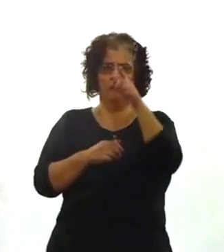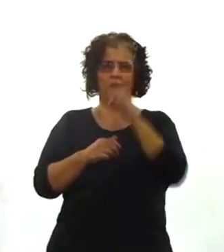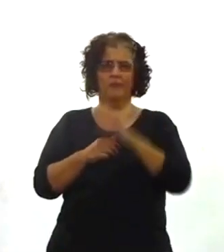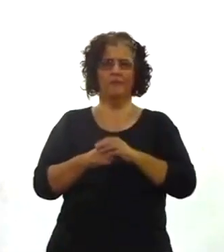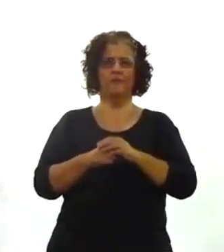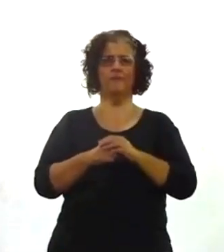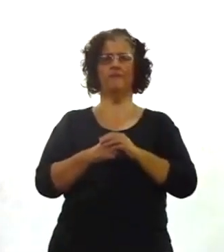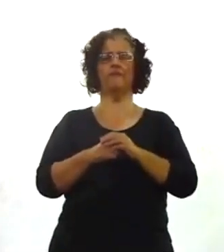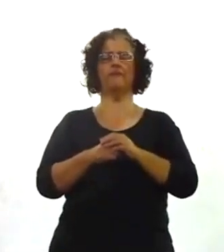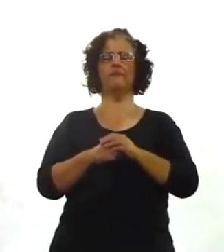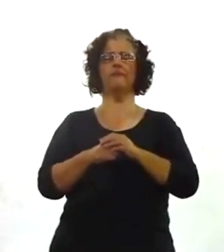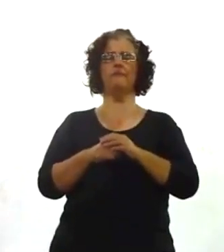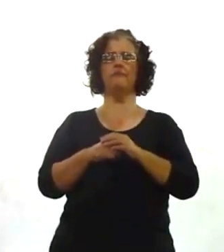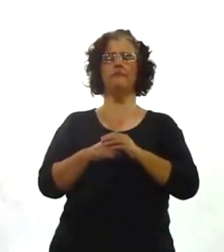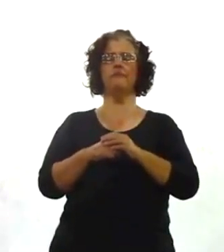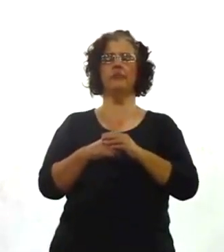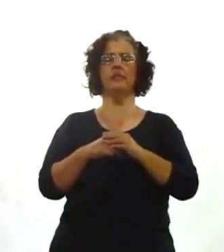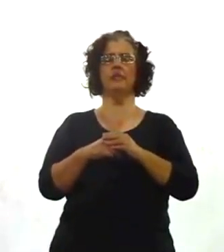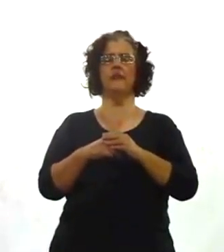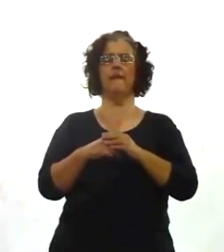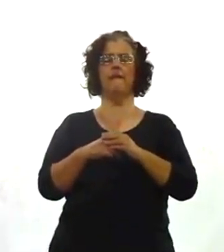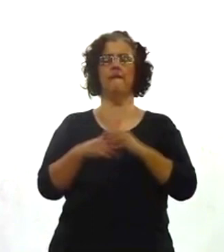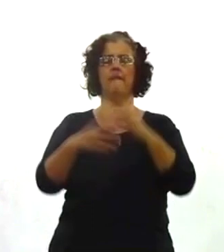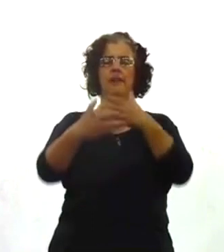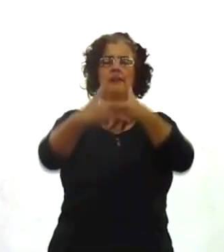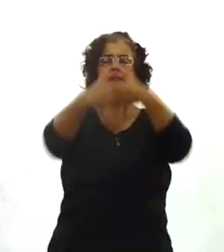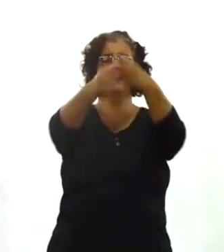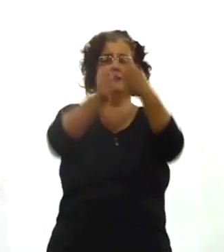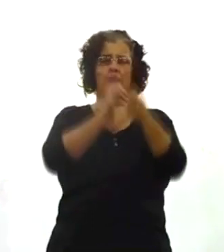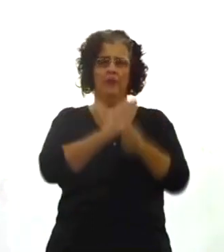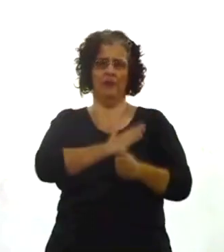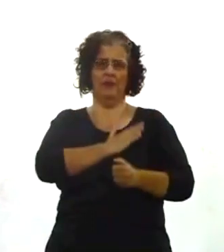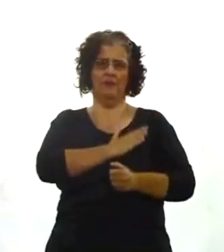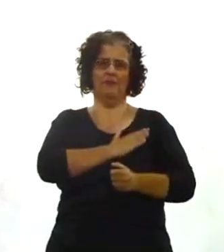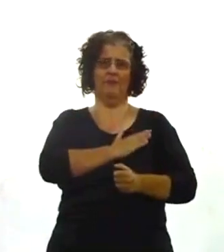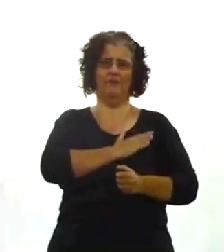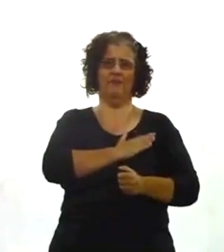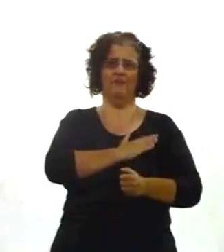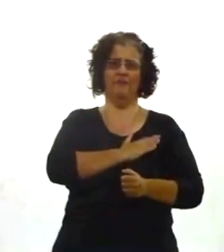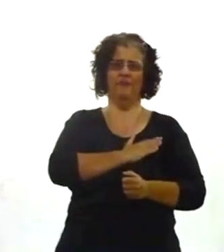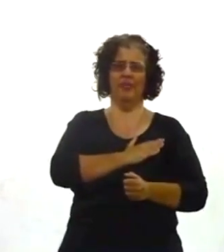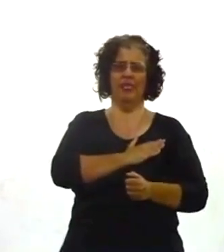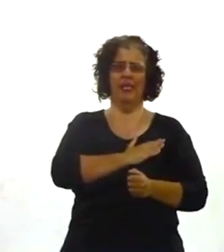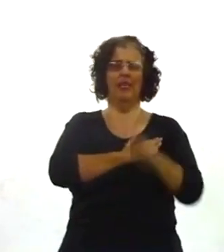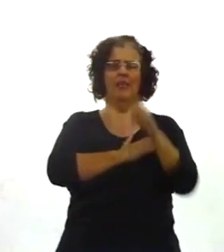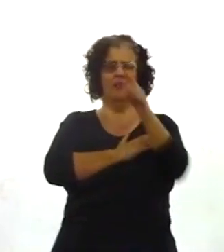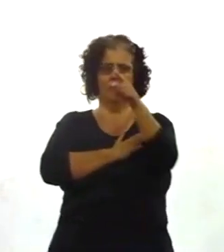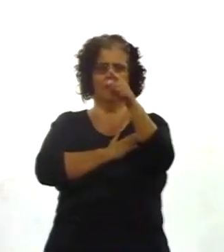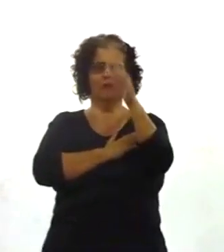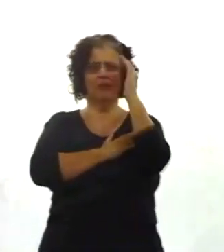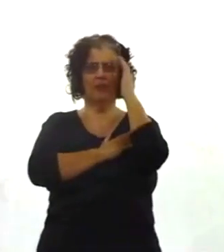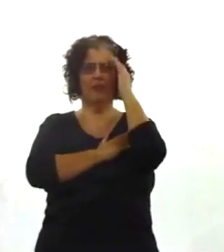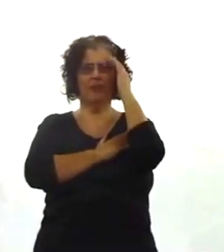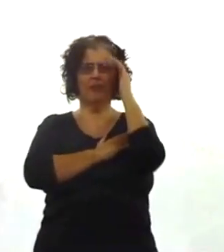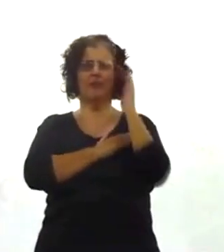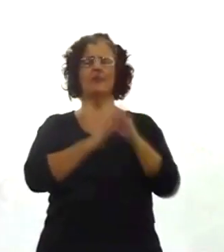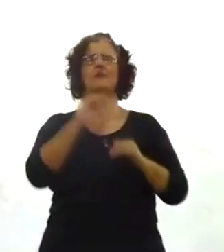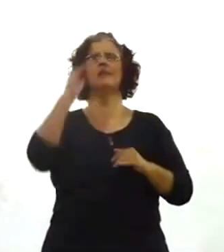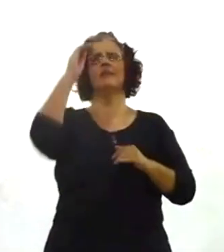Você entende que agora você pode ter uma teologia para a vida diante da